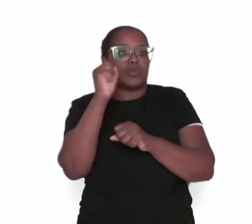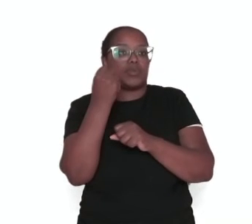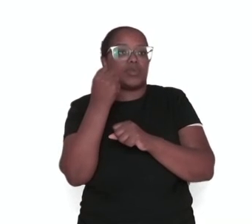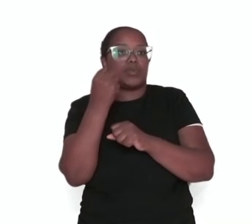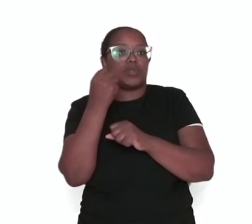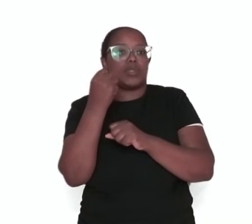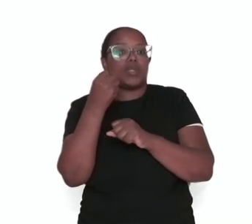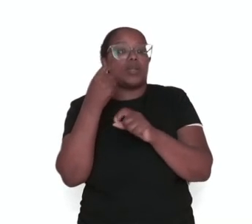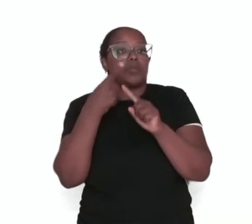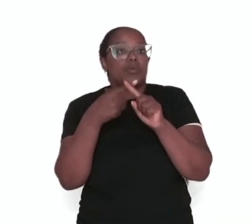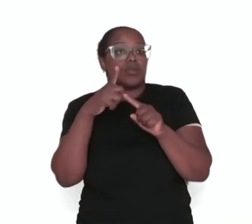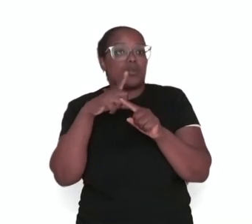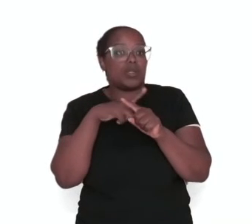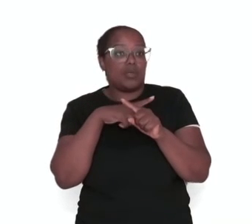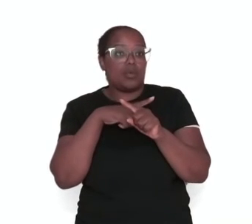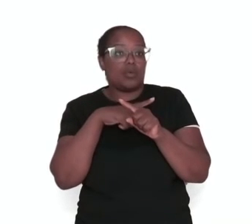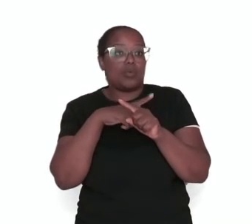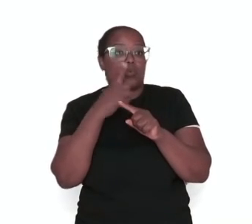1